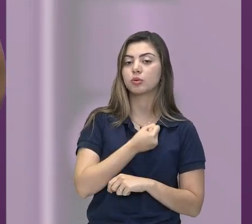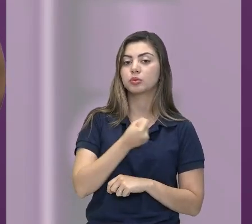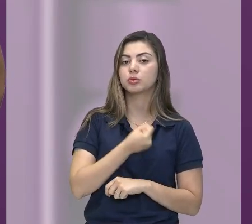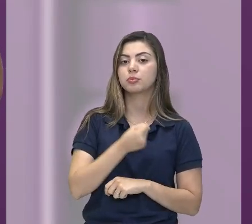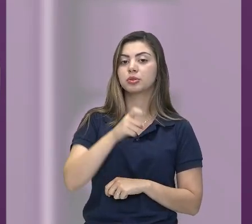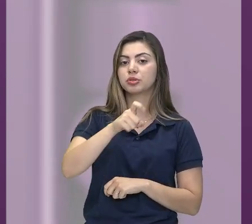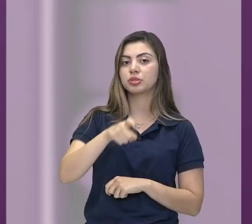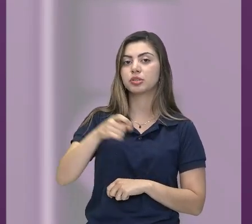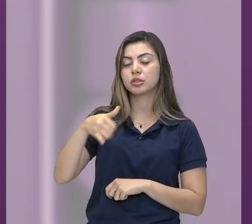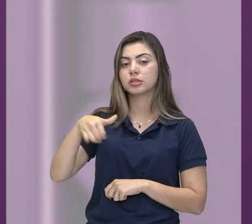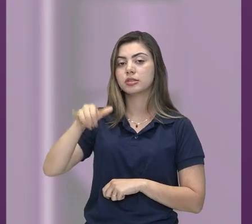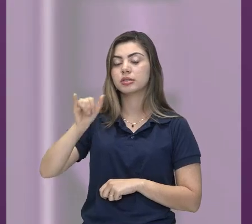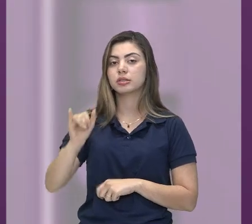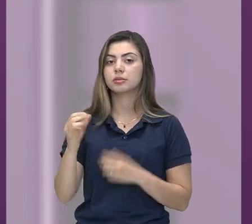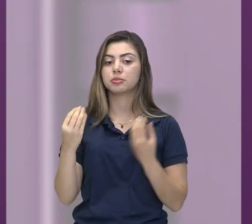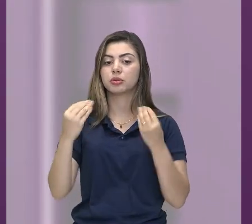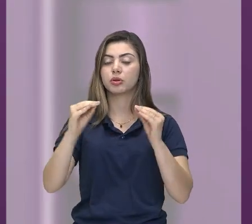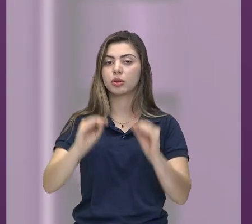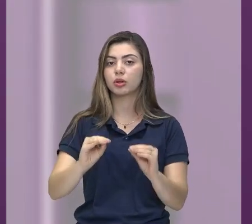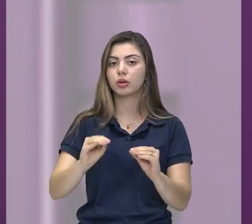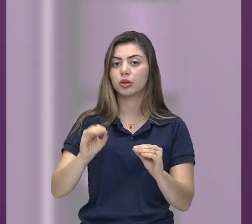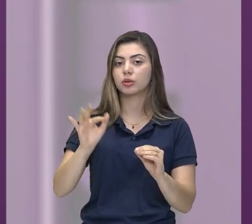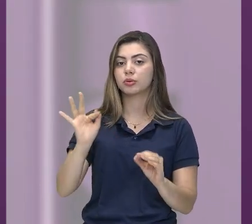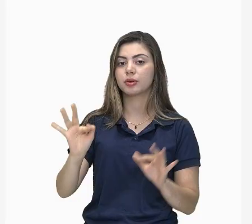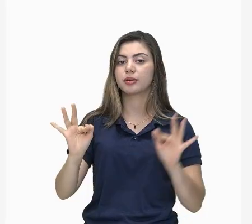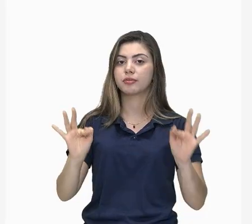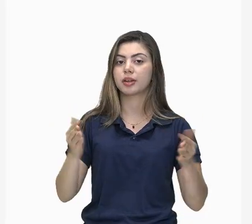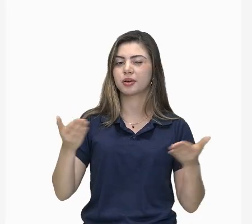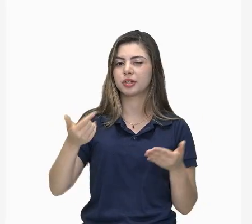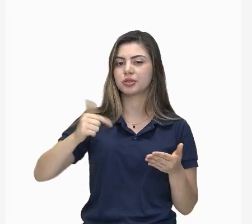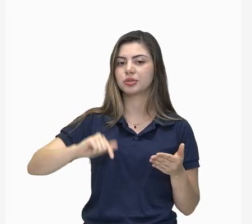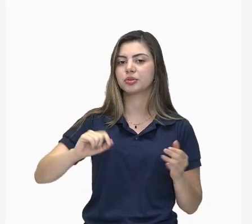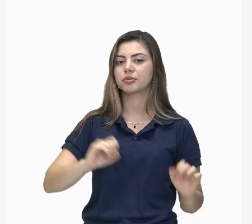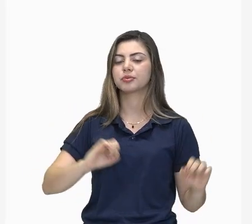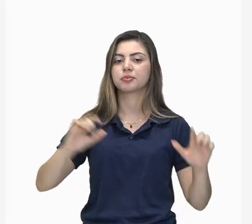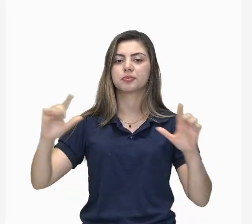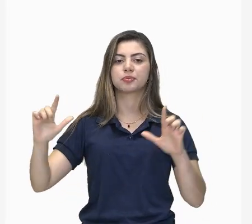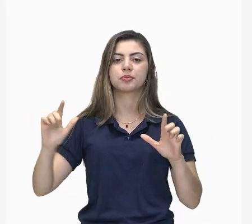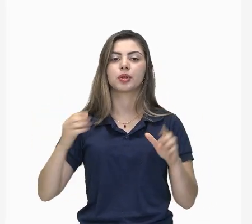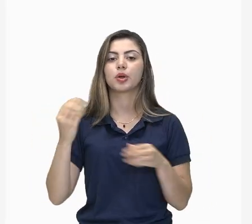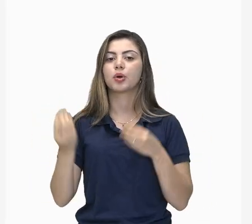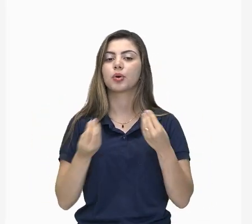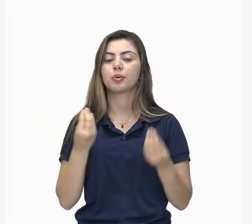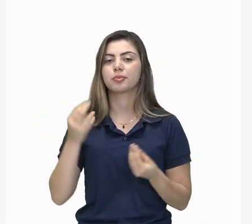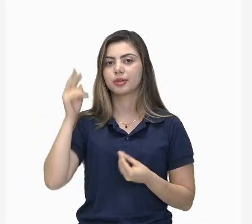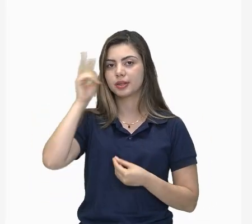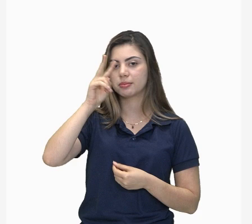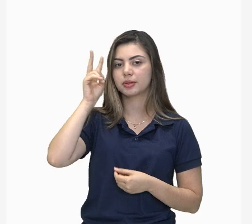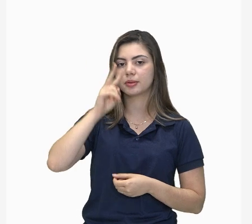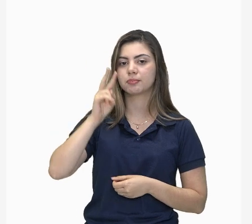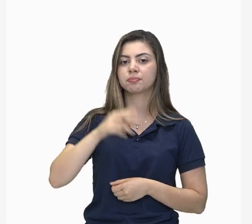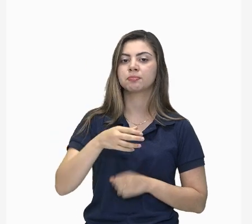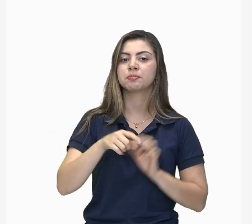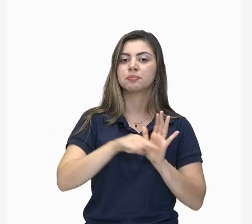1 quanto do foco 2, podemos ver na nossa cartela mais uma vez, nós vamos escrever lá, né?